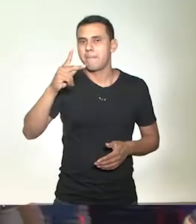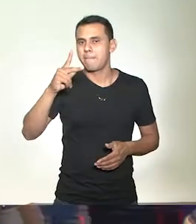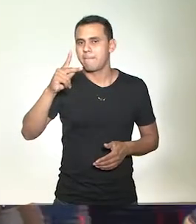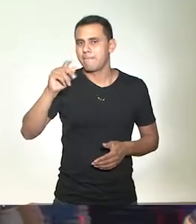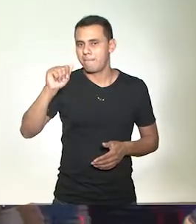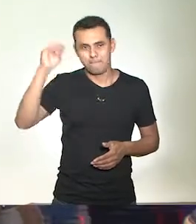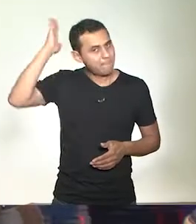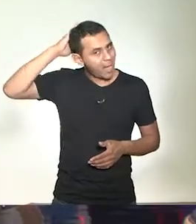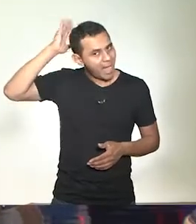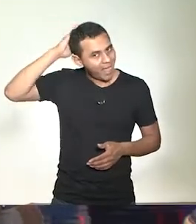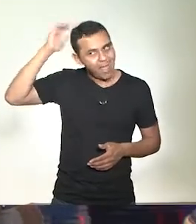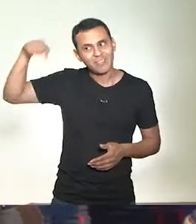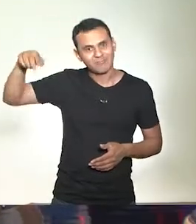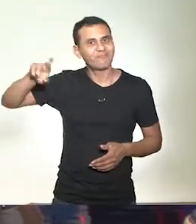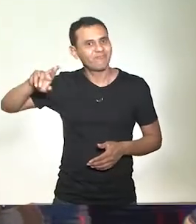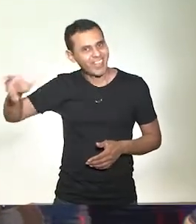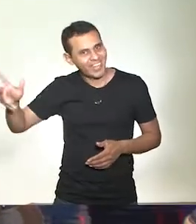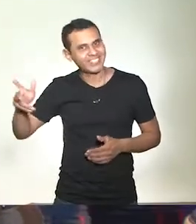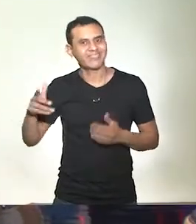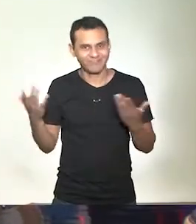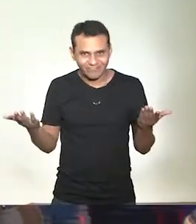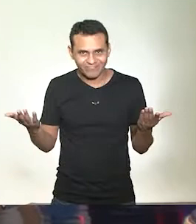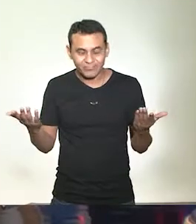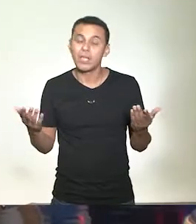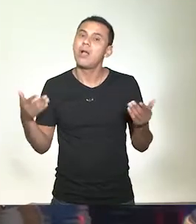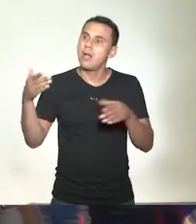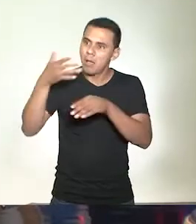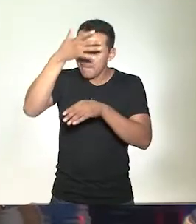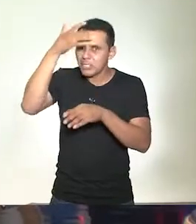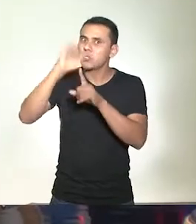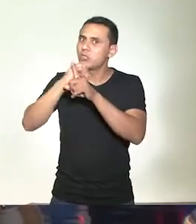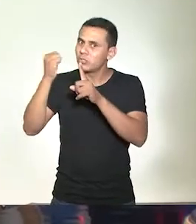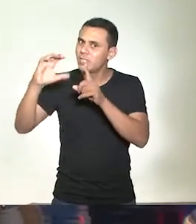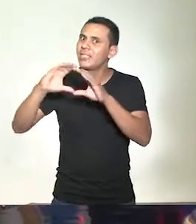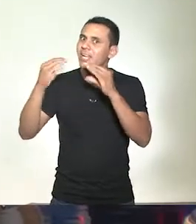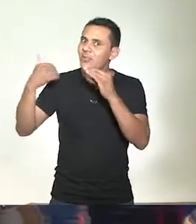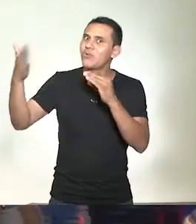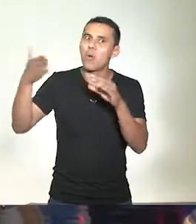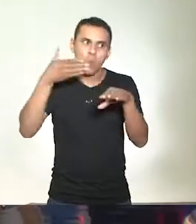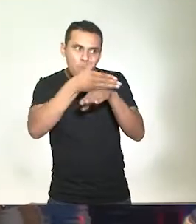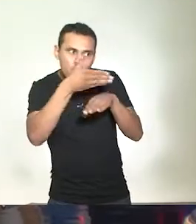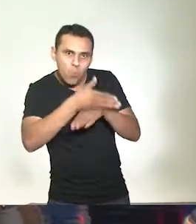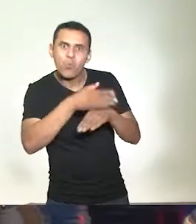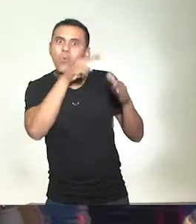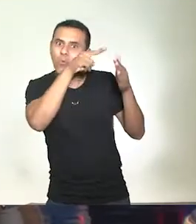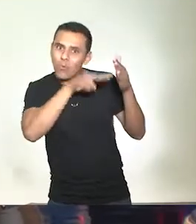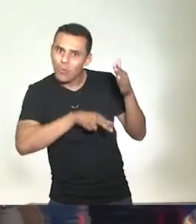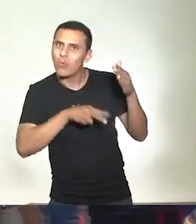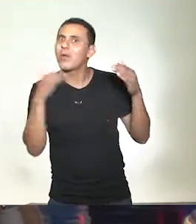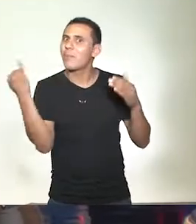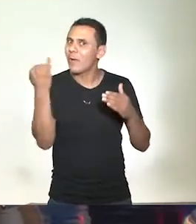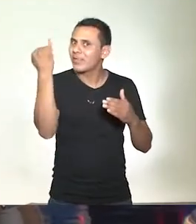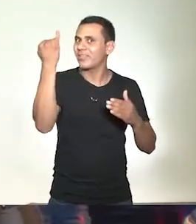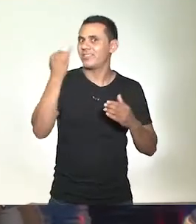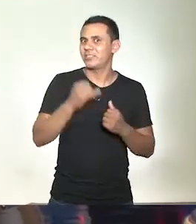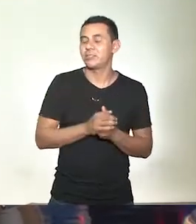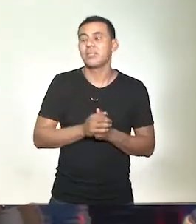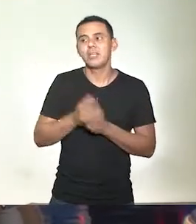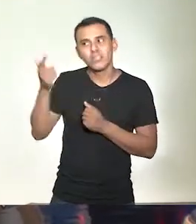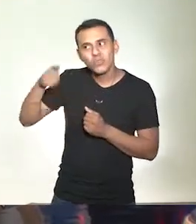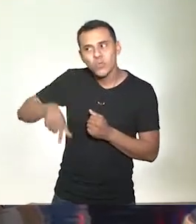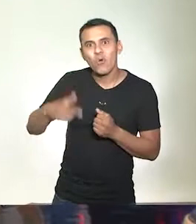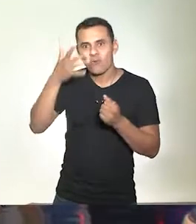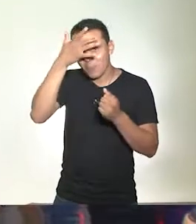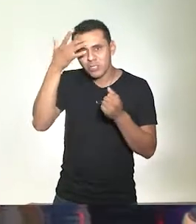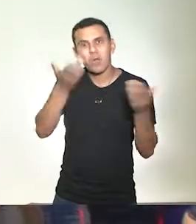é justamente para atender essas peculiaridades que é importante a participação da sociedade nessa consulta pública virtual que está aberta eu gostaria que